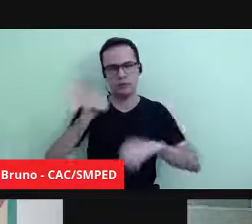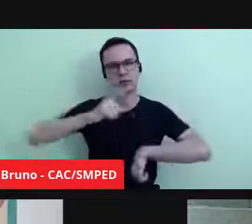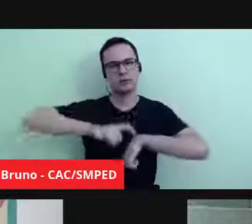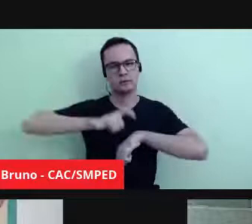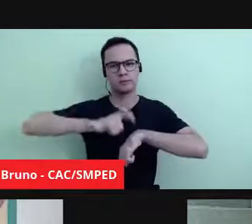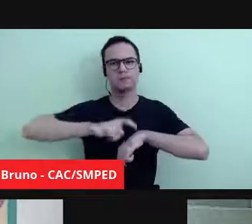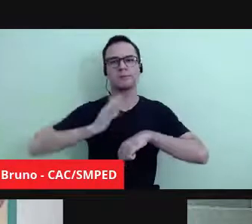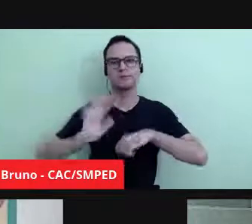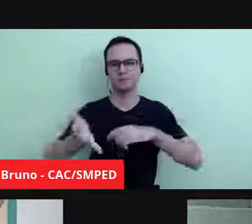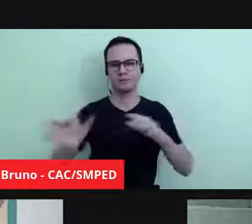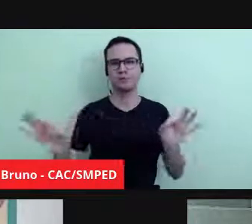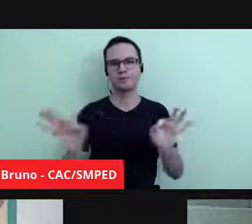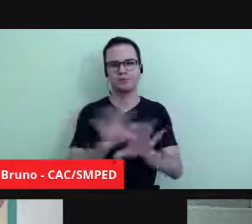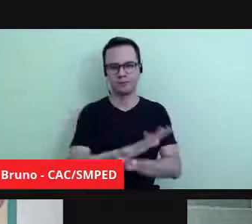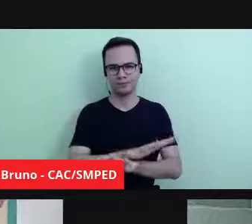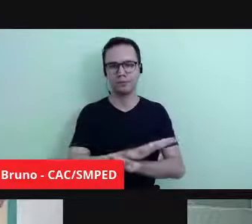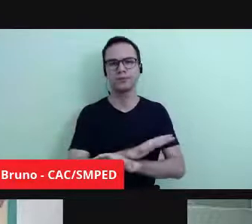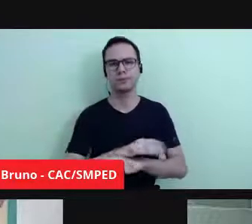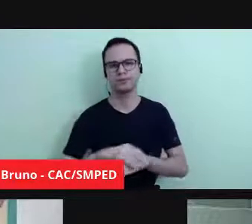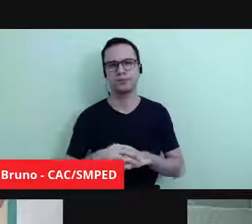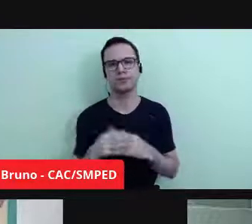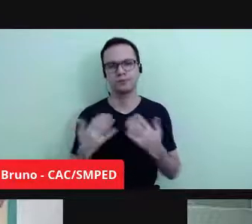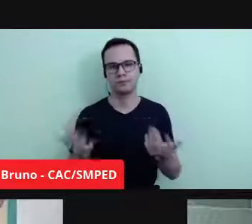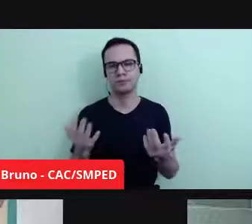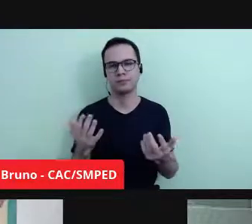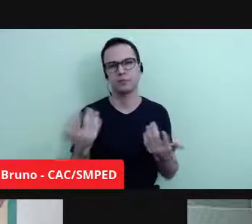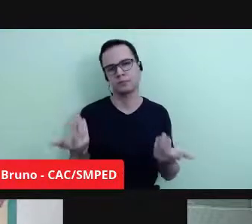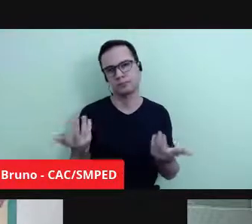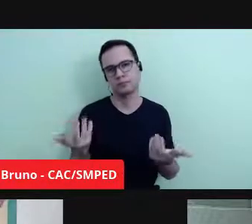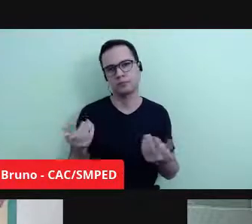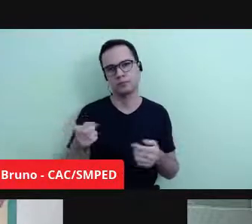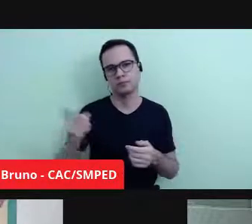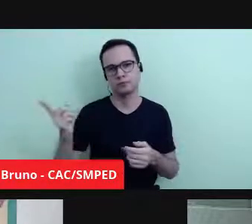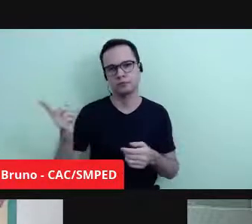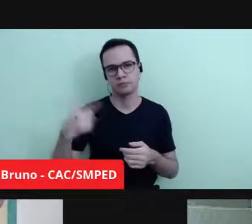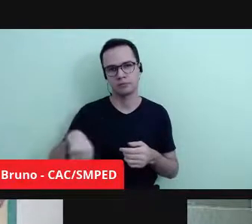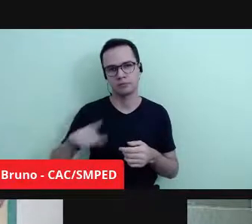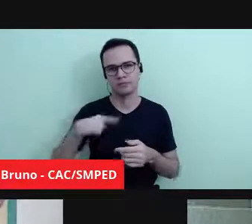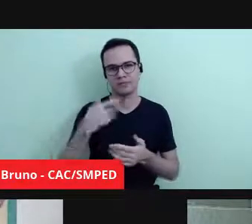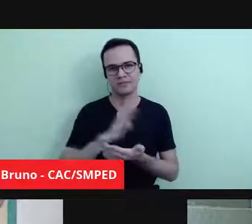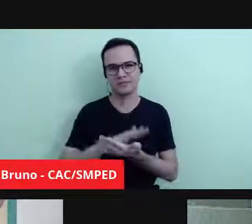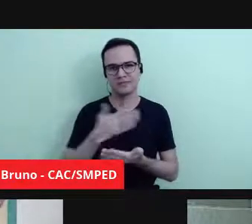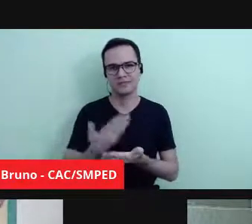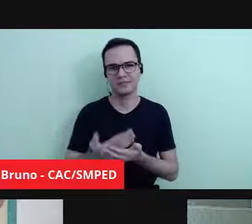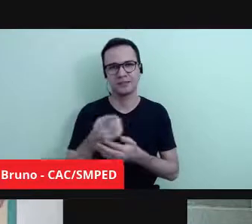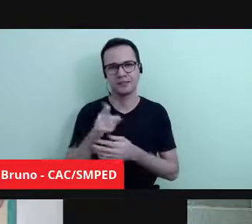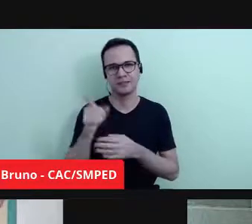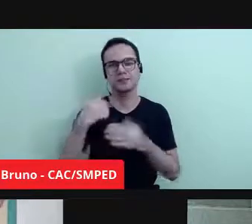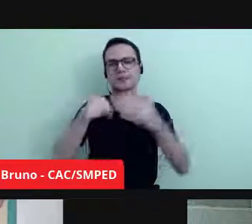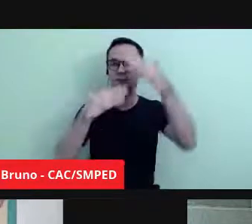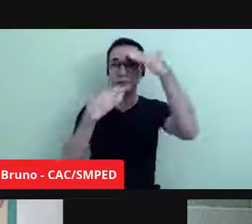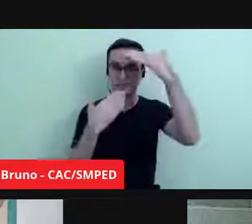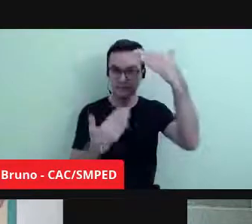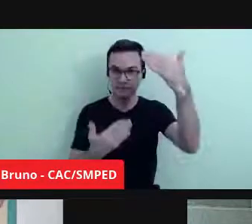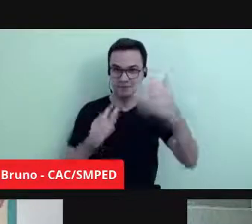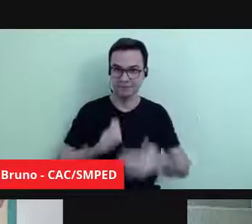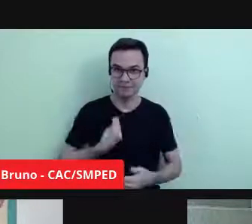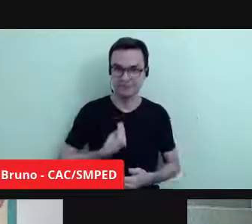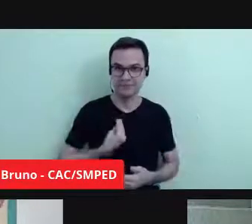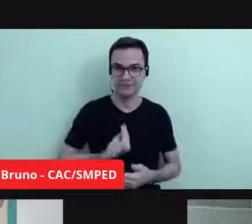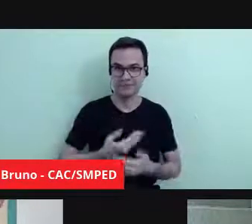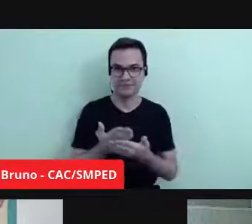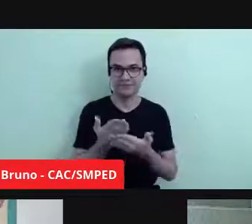com o tempo contado, e geralmente os nossos intérpretes, aos quais eu agradeço muito a participação,